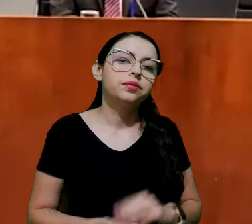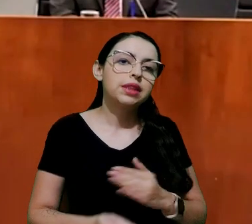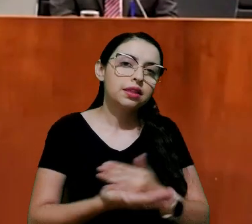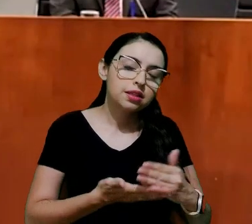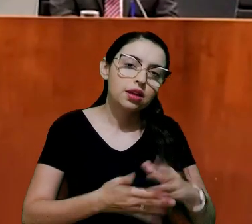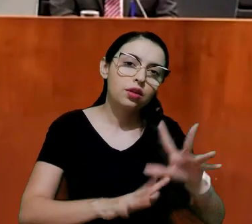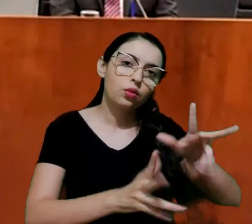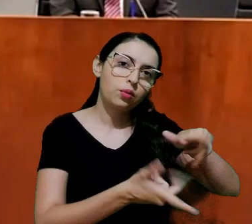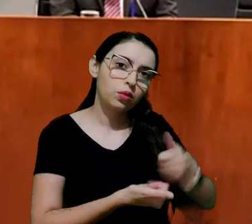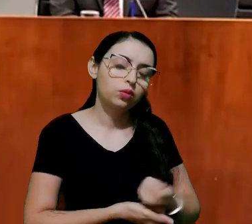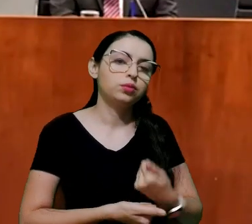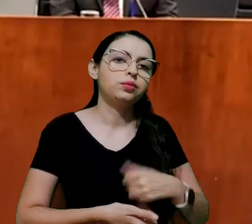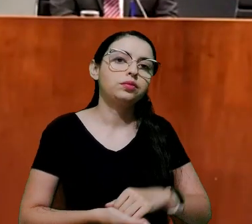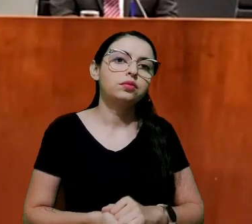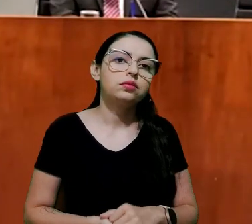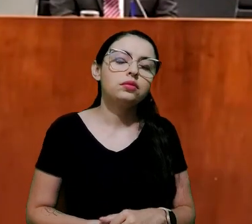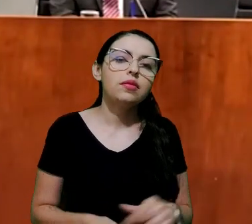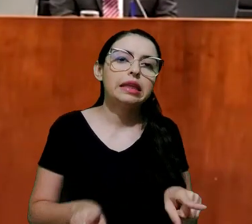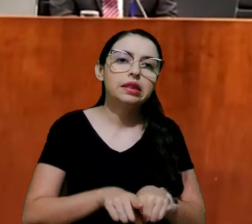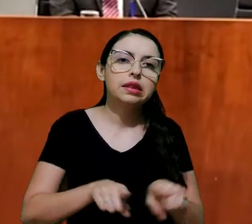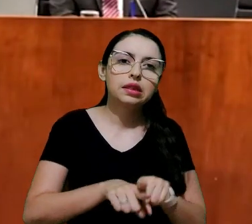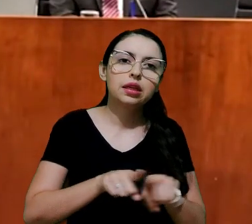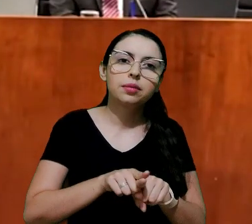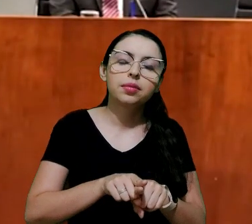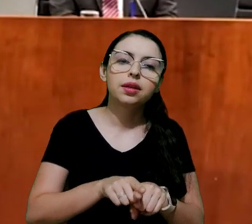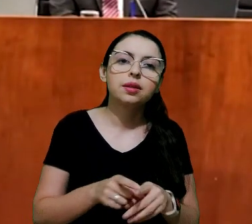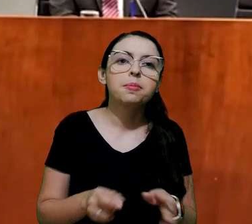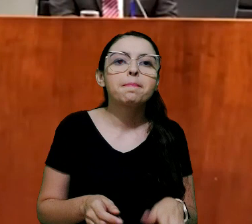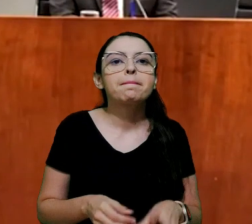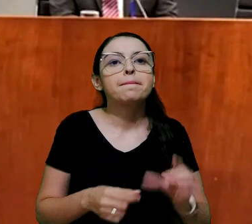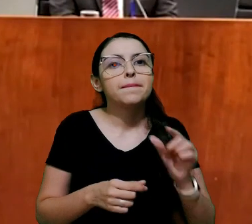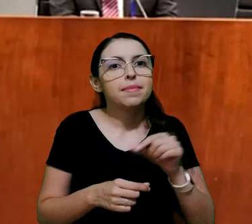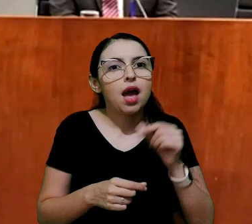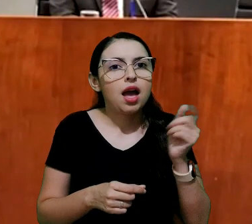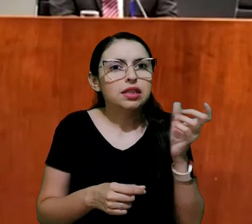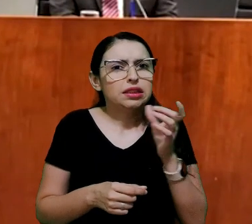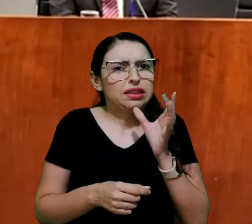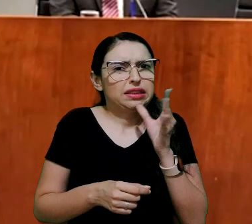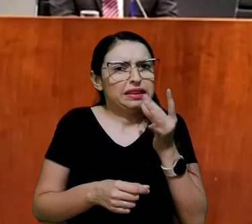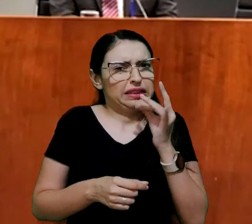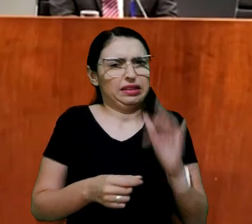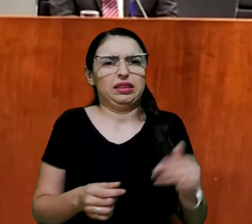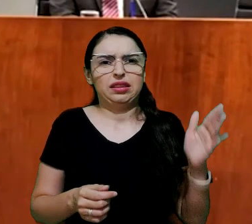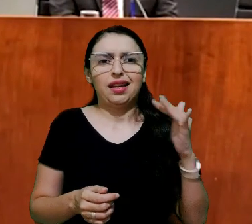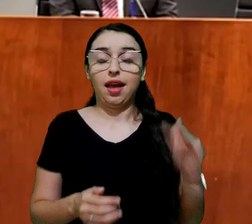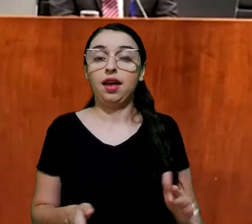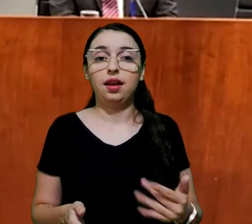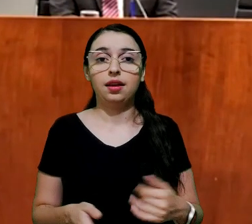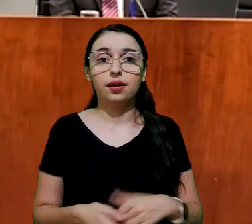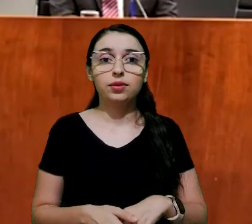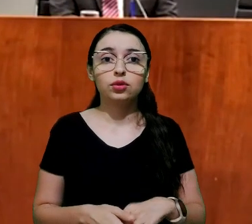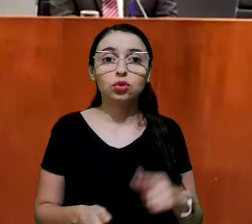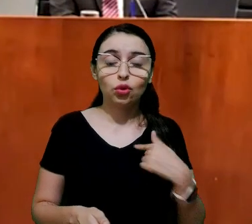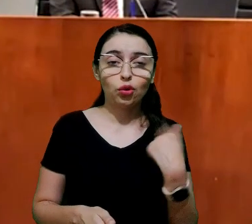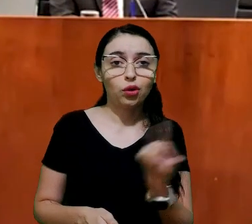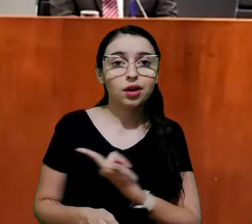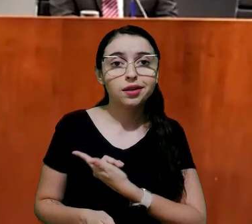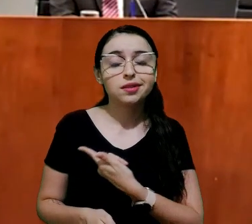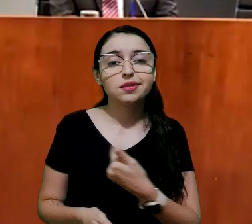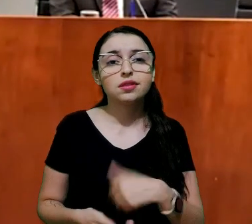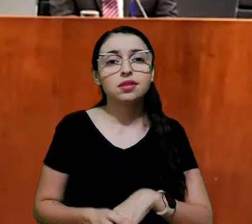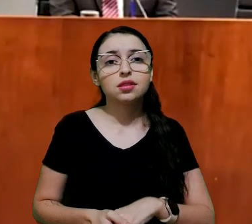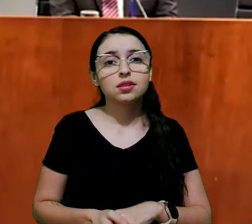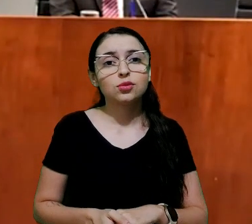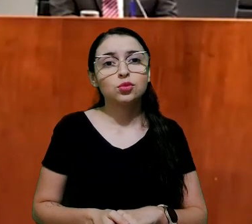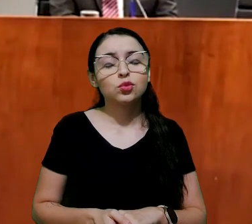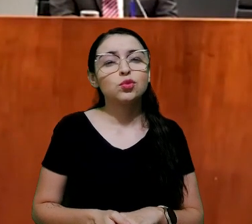Nós teríamos ainda mais pimenta para colocar nesse assunto, porque nós estamos submetidos a um sistema